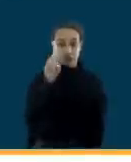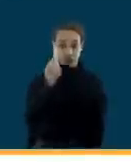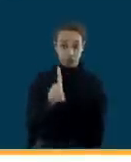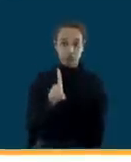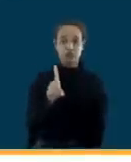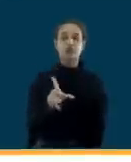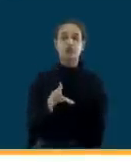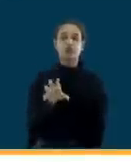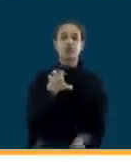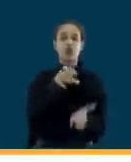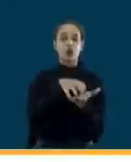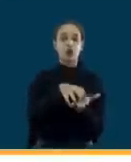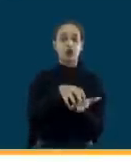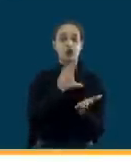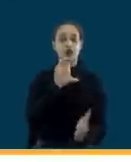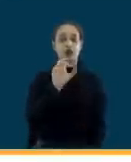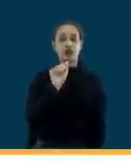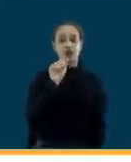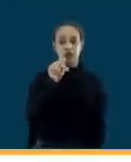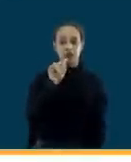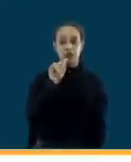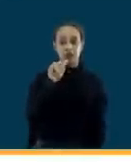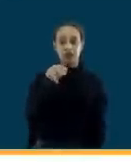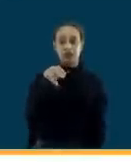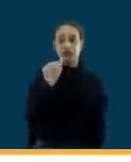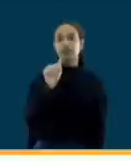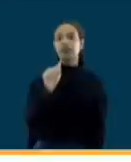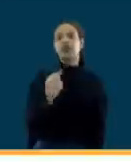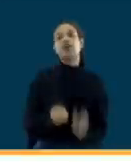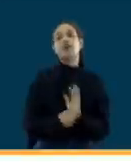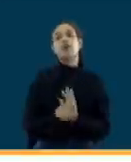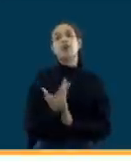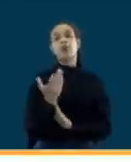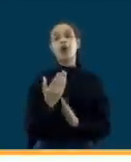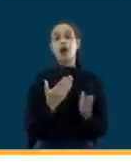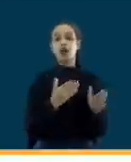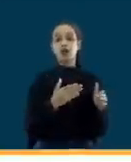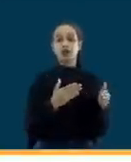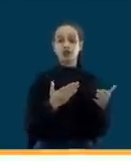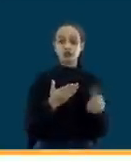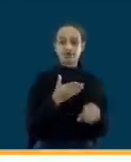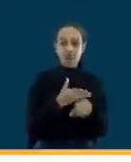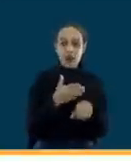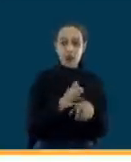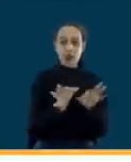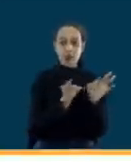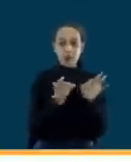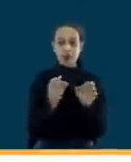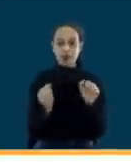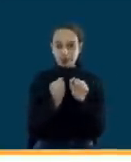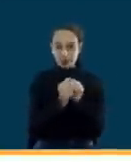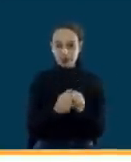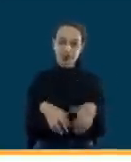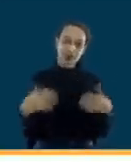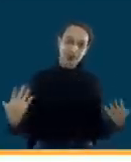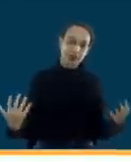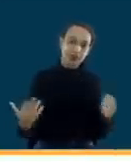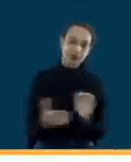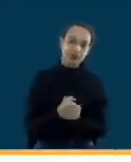de Campinas, tantas atividades em conjunto. Então, a gente é